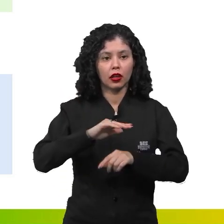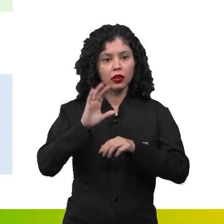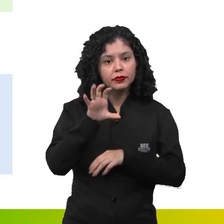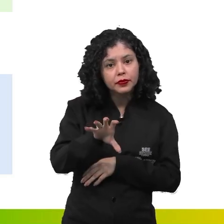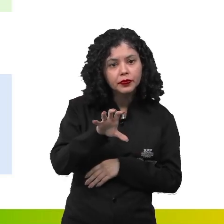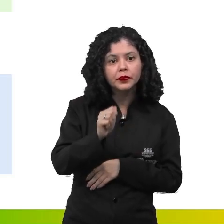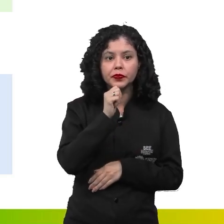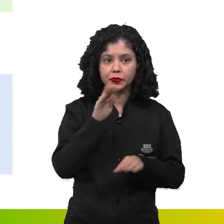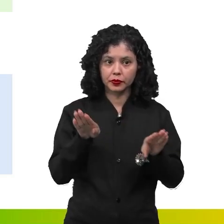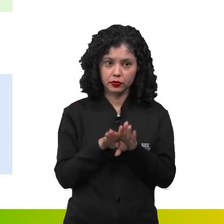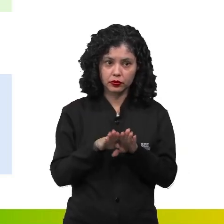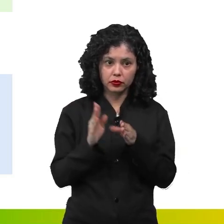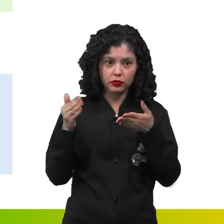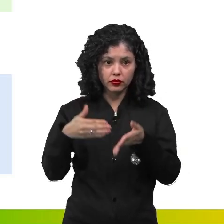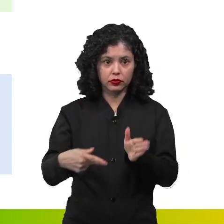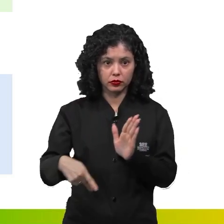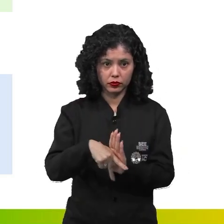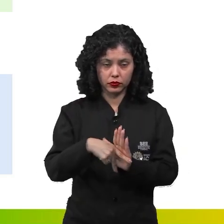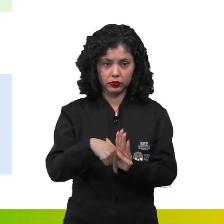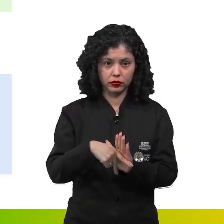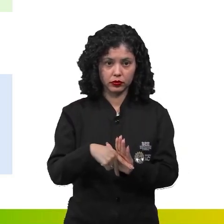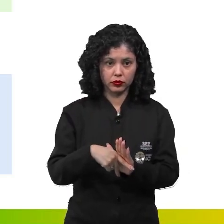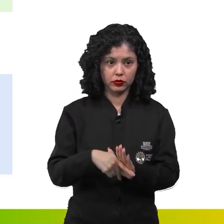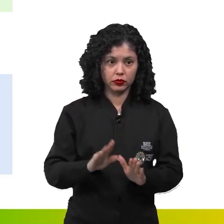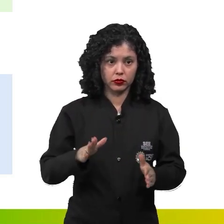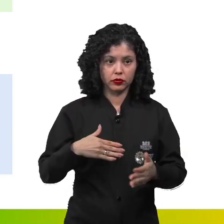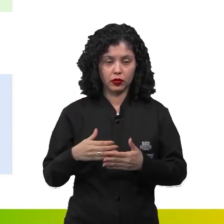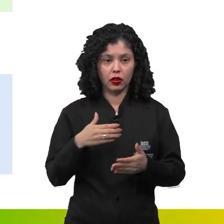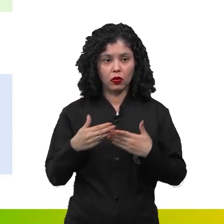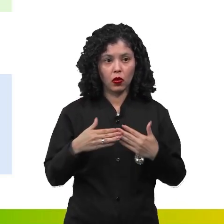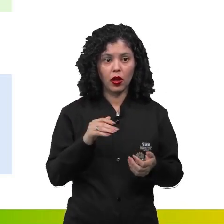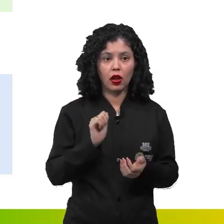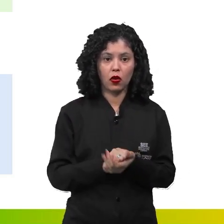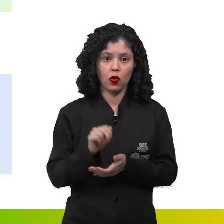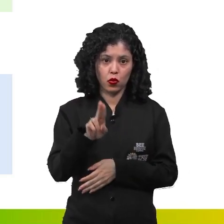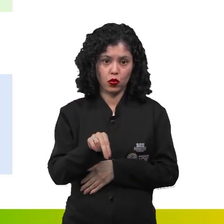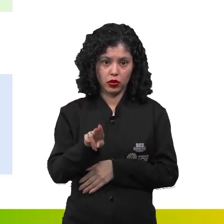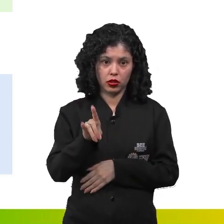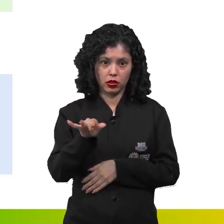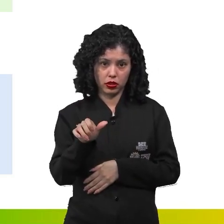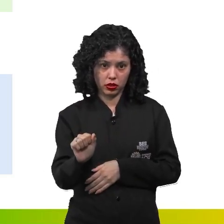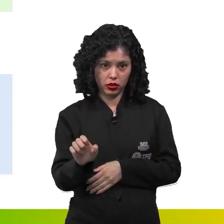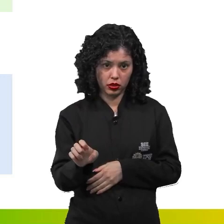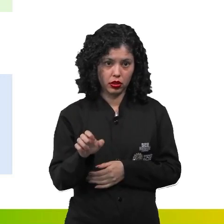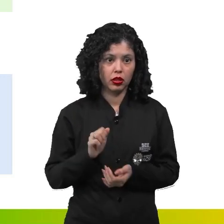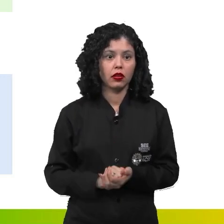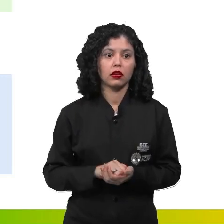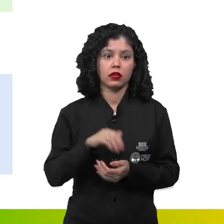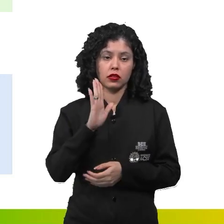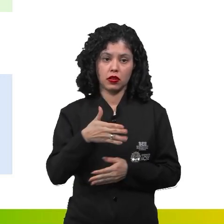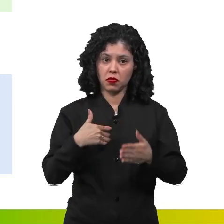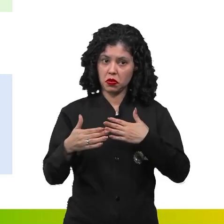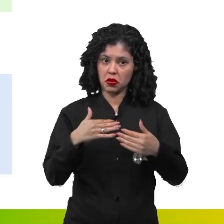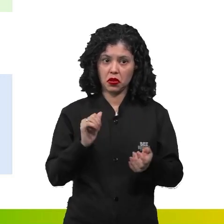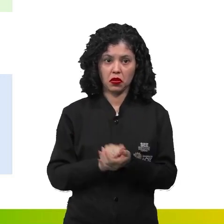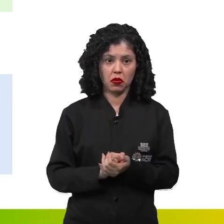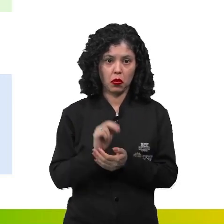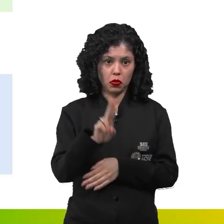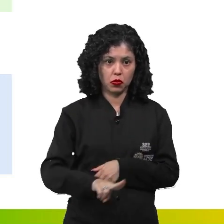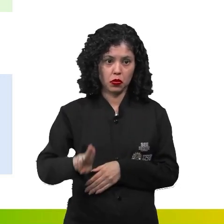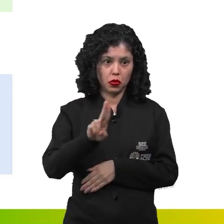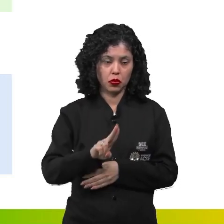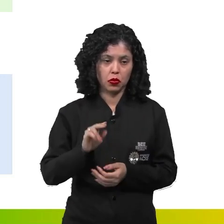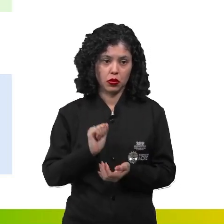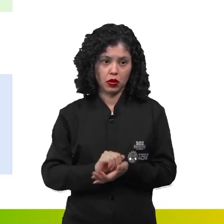Contudo, para determinar quanto espaço disponível há em qualquer unidade de memória, independente do formato dessa, são